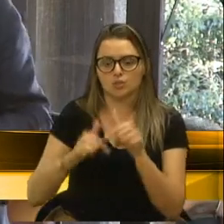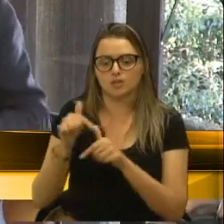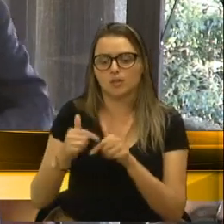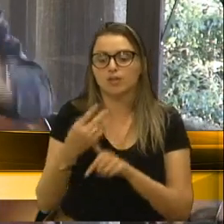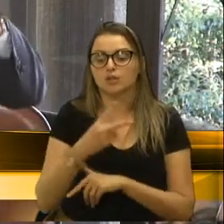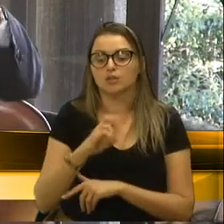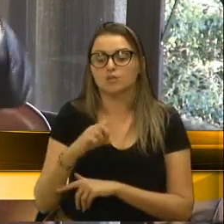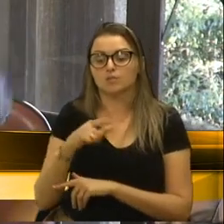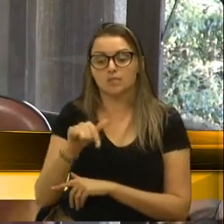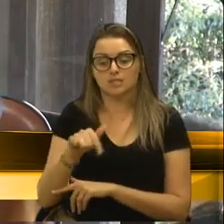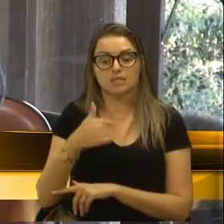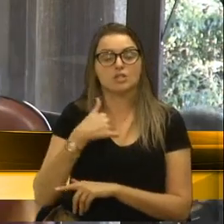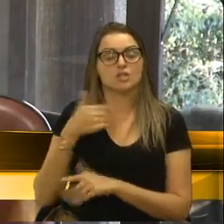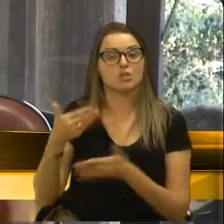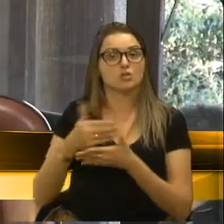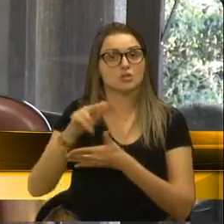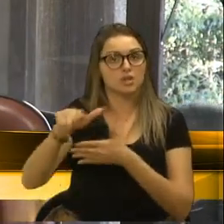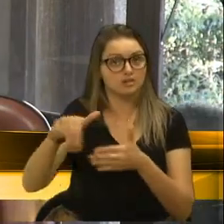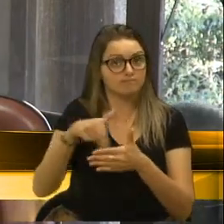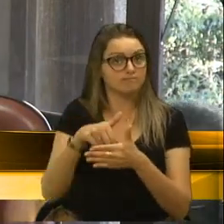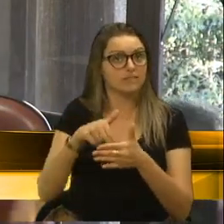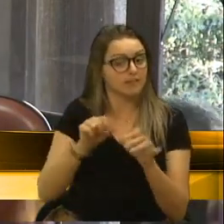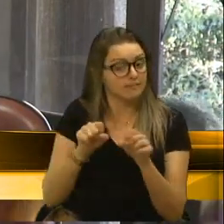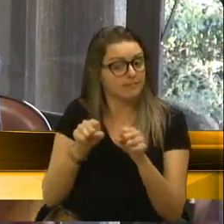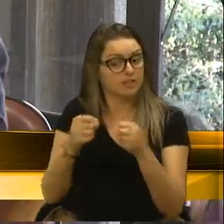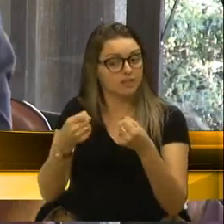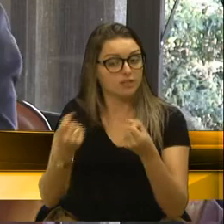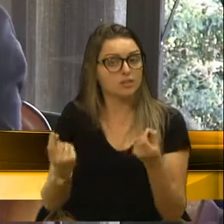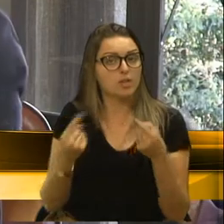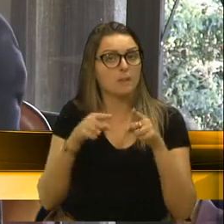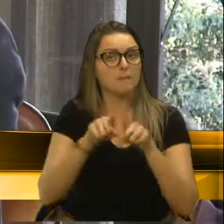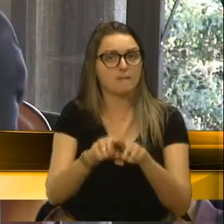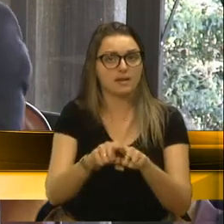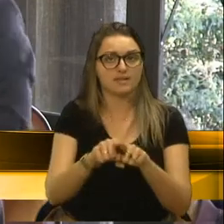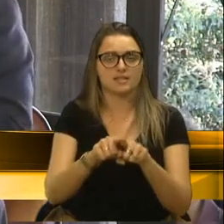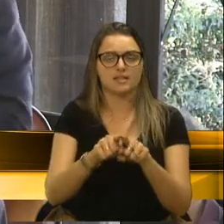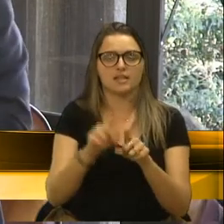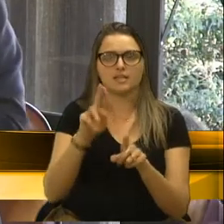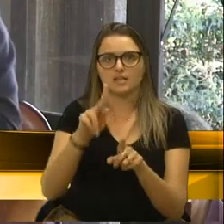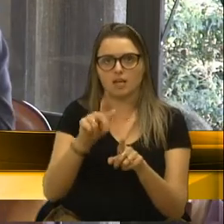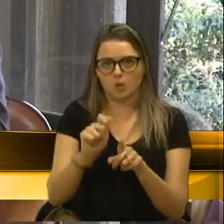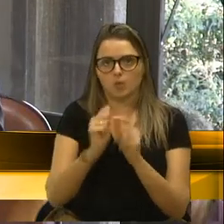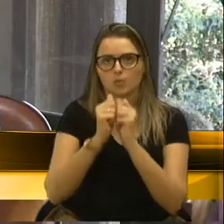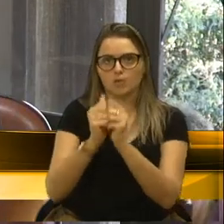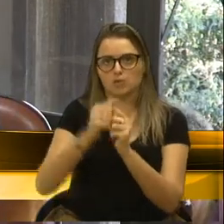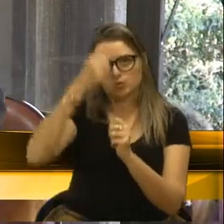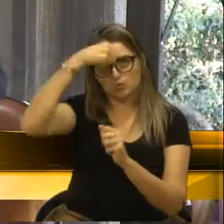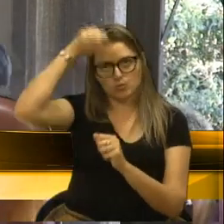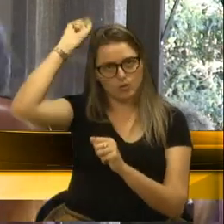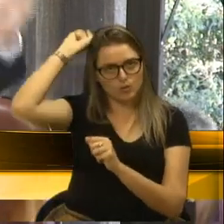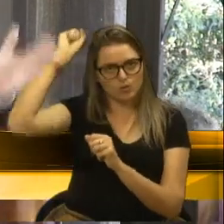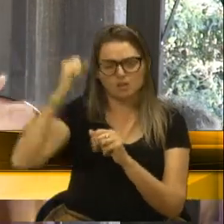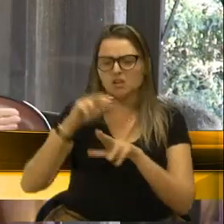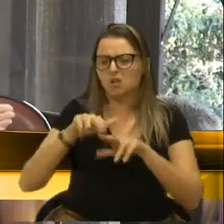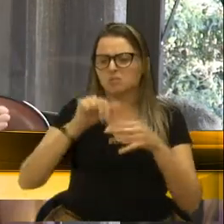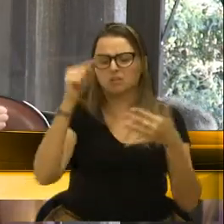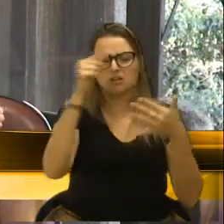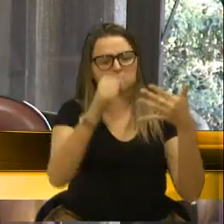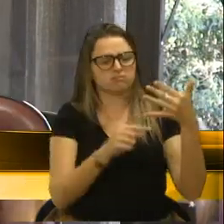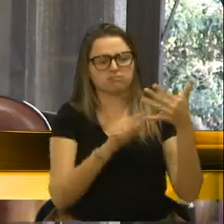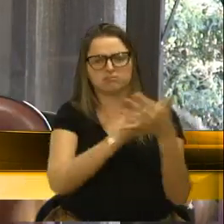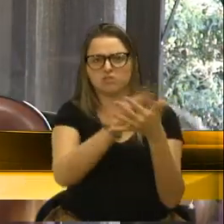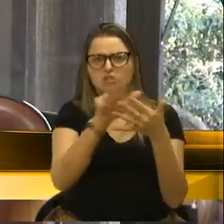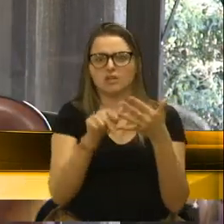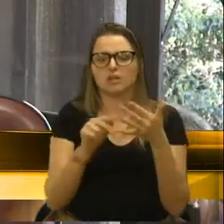2017, já na tribuna, defendia nesta parceria de gestão da UPA com a nossa universidade, por uma série de motivos, né?